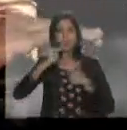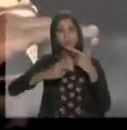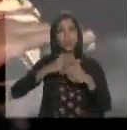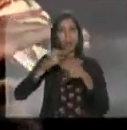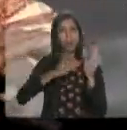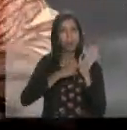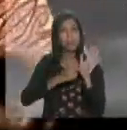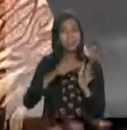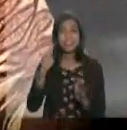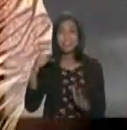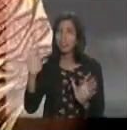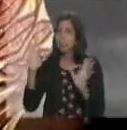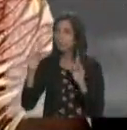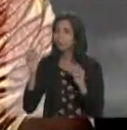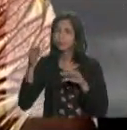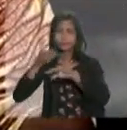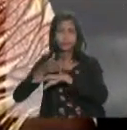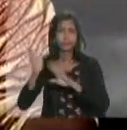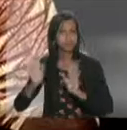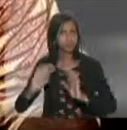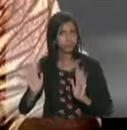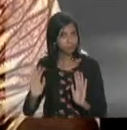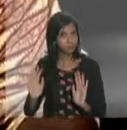sem interferência nenhuma e tal.